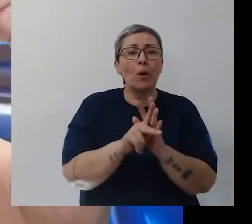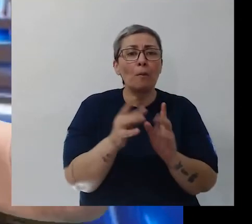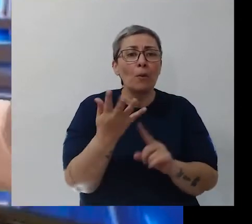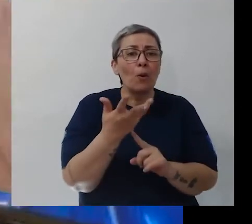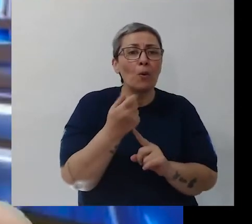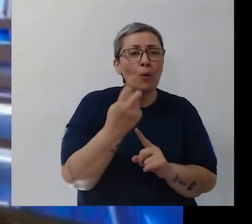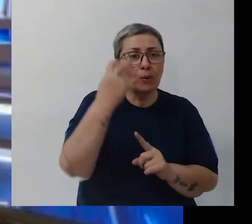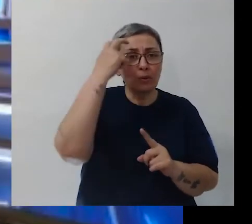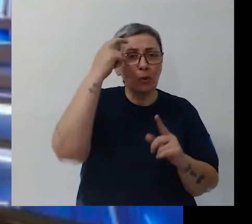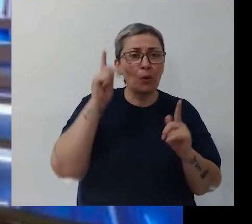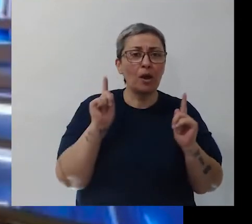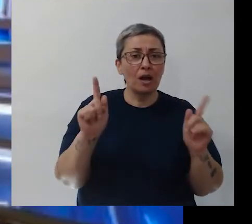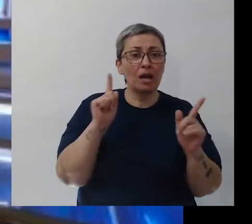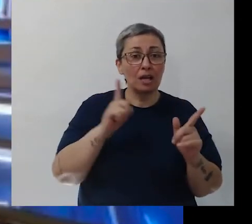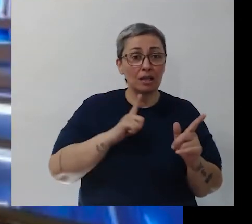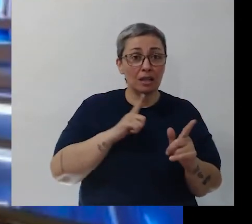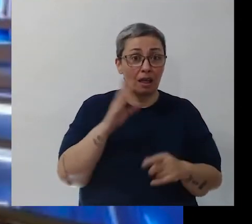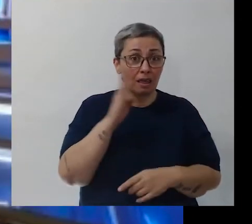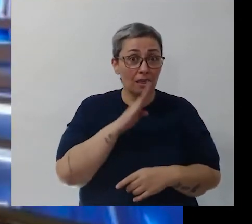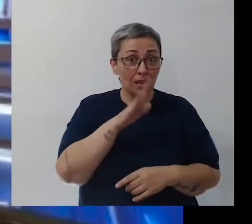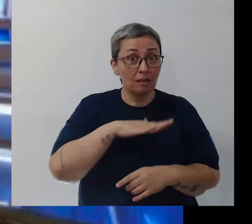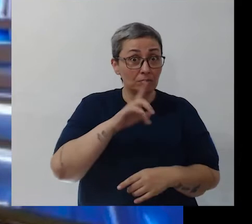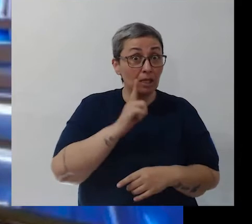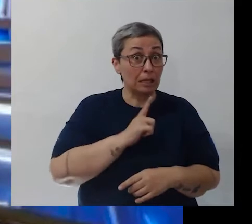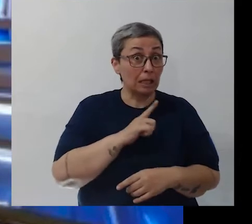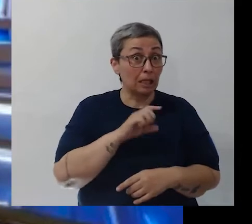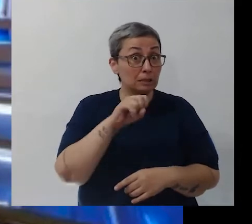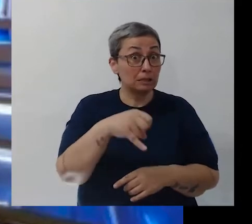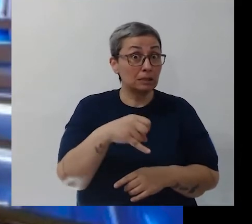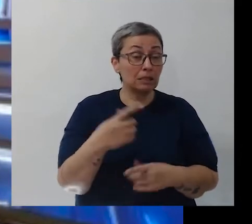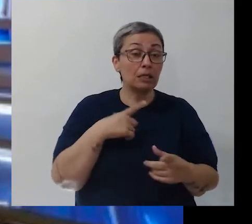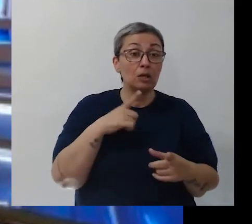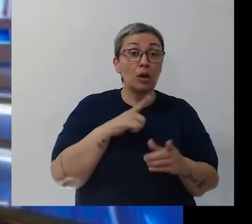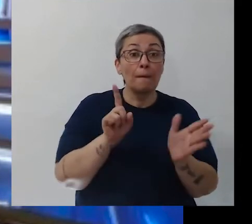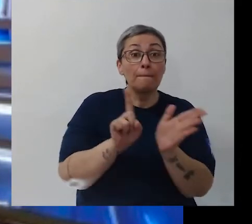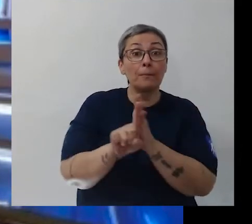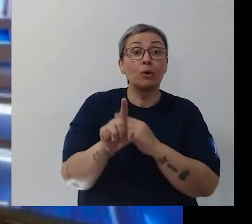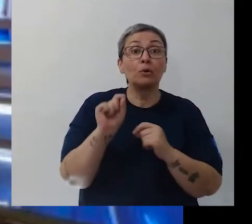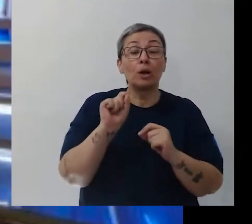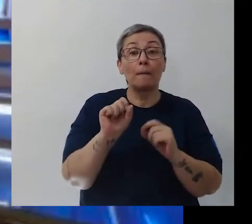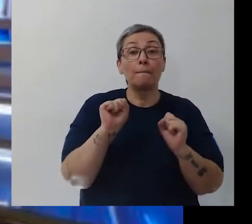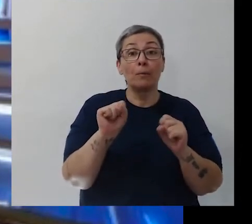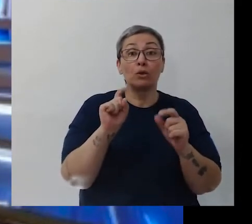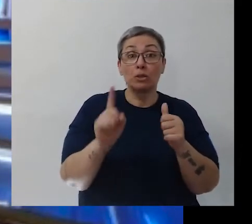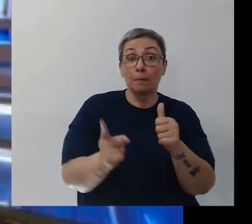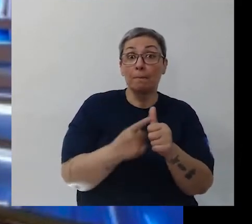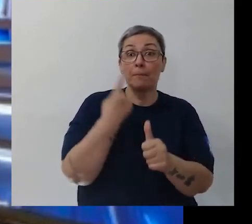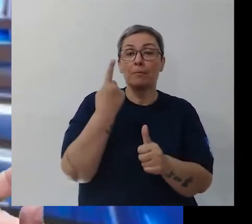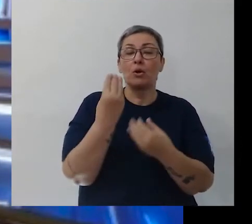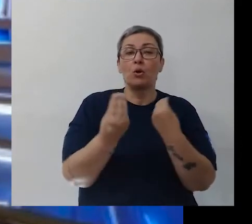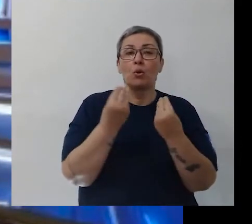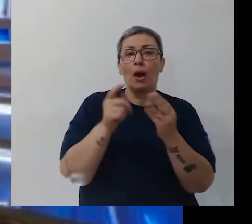cultura e lazer existem no bairro dos Pimentas? Esses espaços existem. Esse questionamento já poderia ser o primeiro passo para a